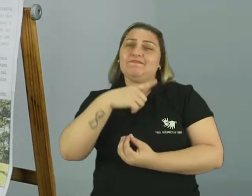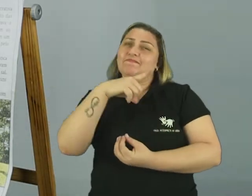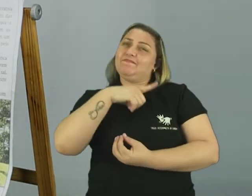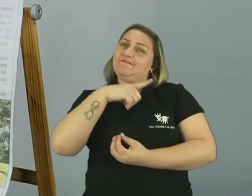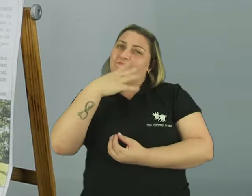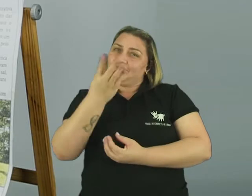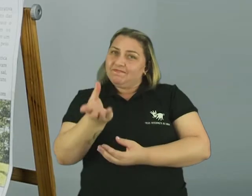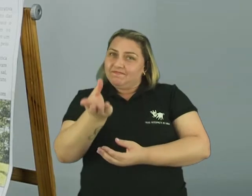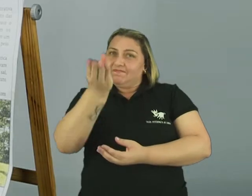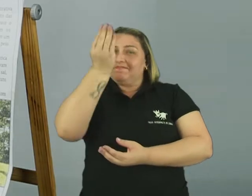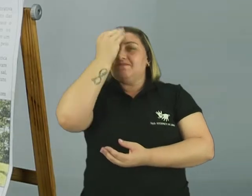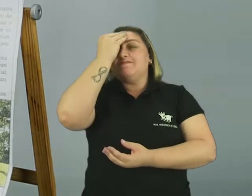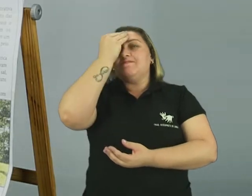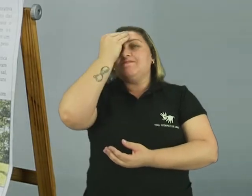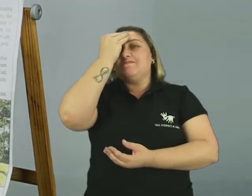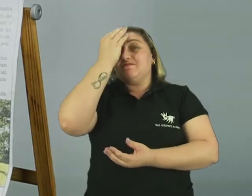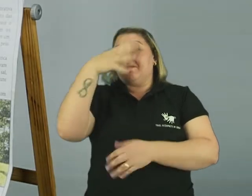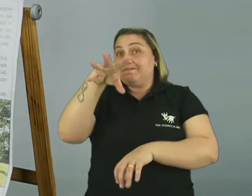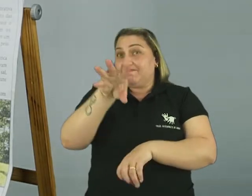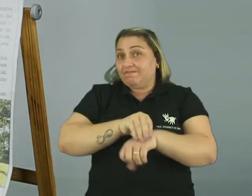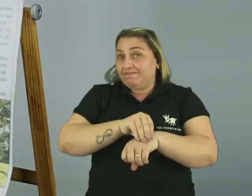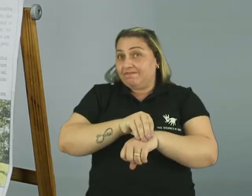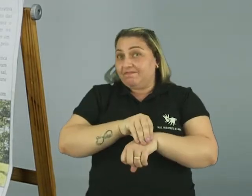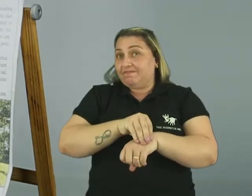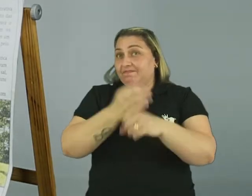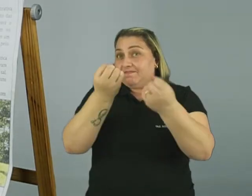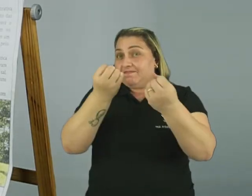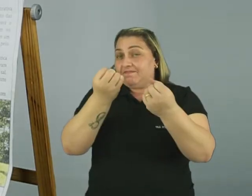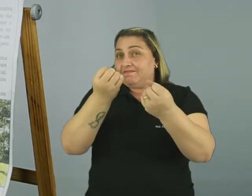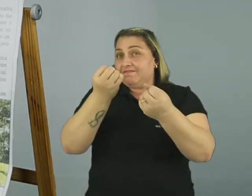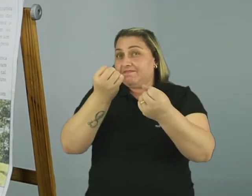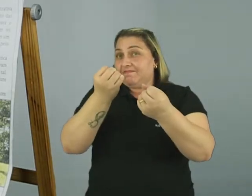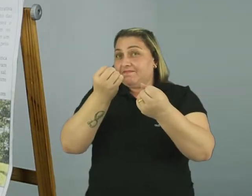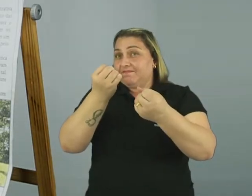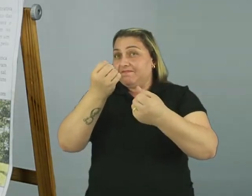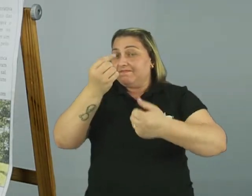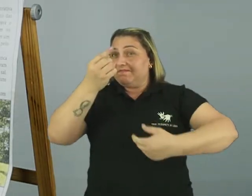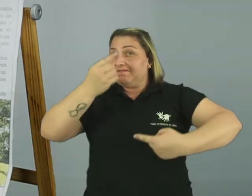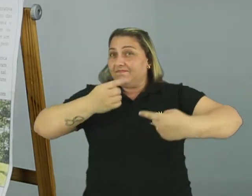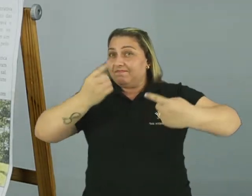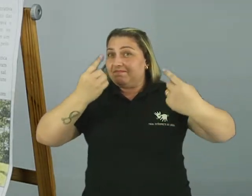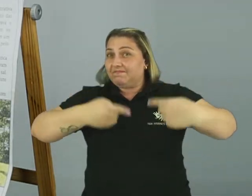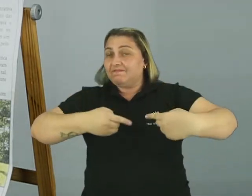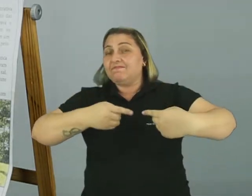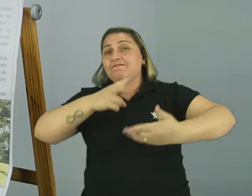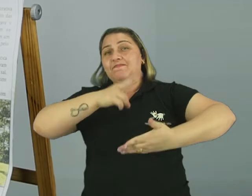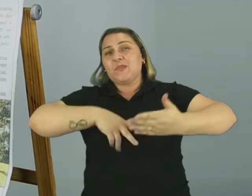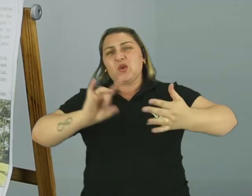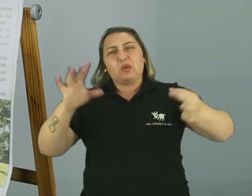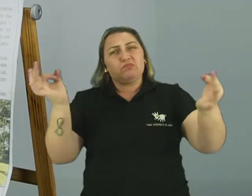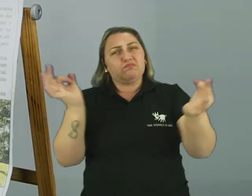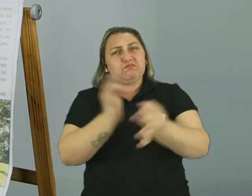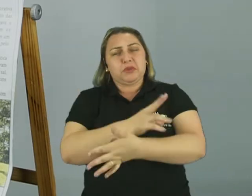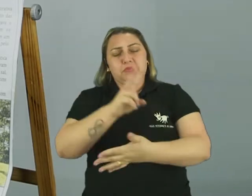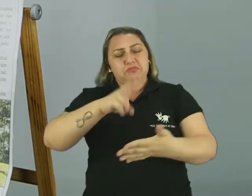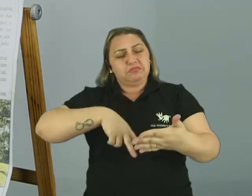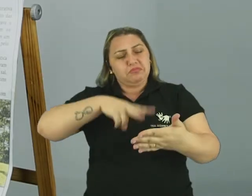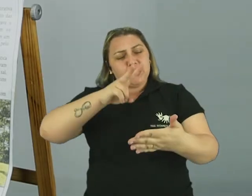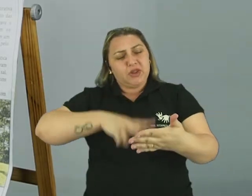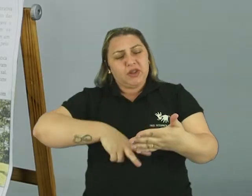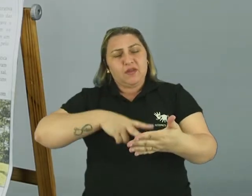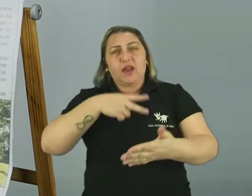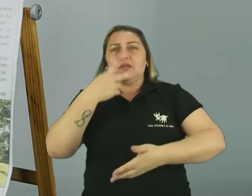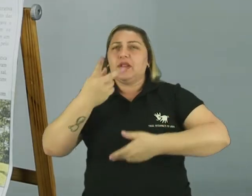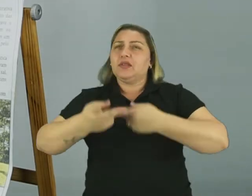obtermos conhecimento e discutir aquela leitura. Porque já pensou, eu vou ler isso aqui e pronto, a gente vai lendo e vai